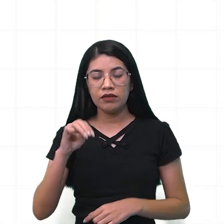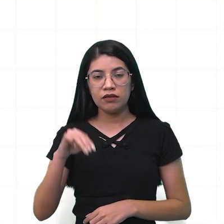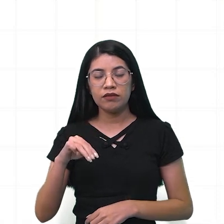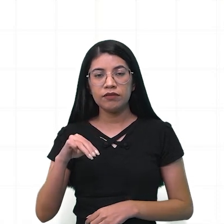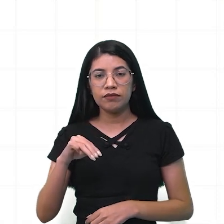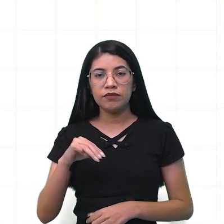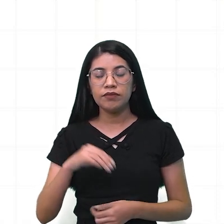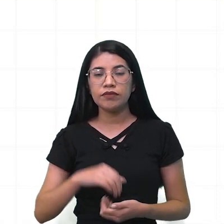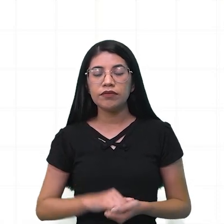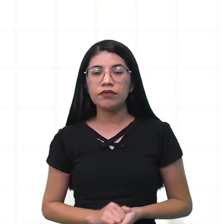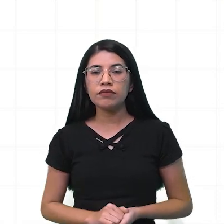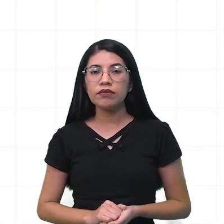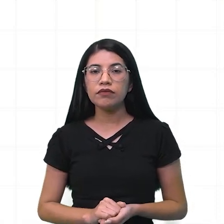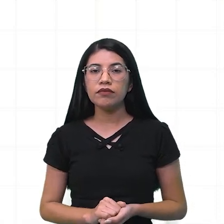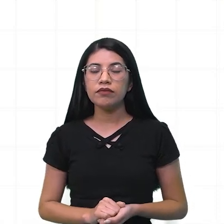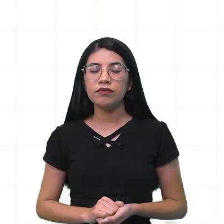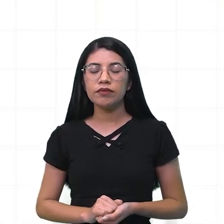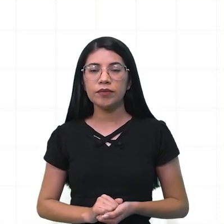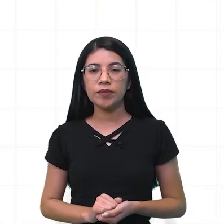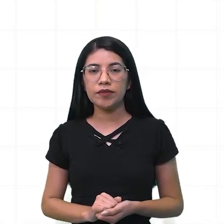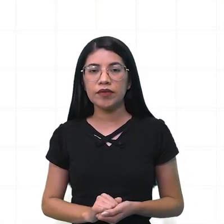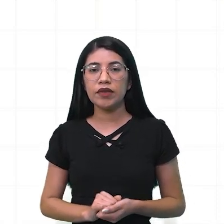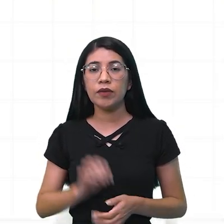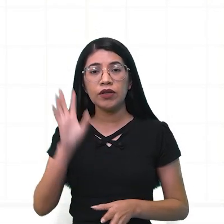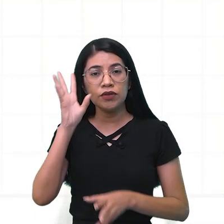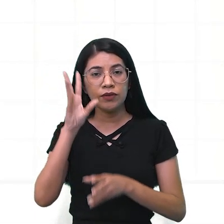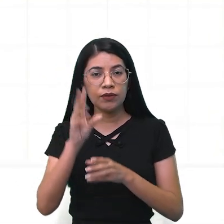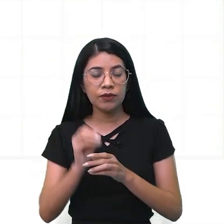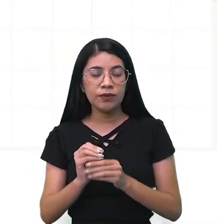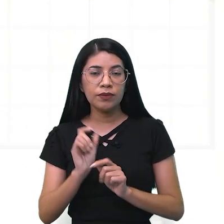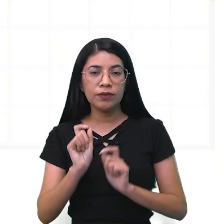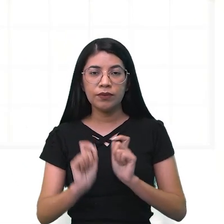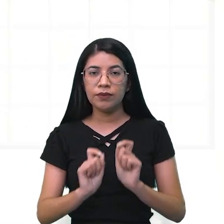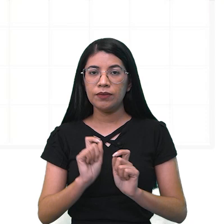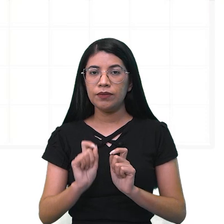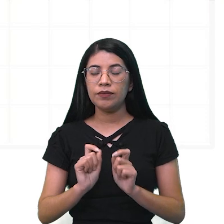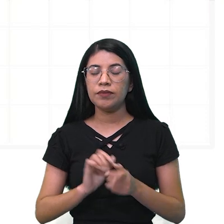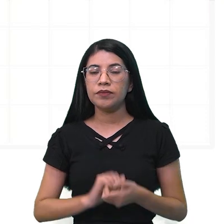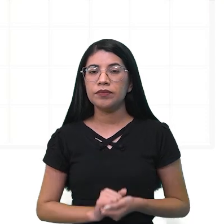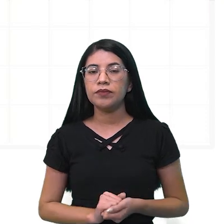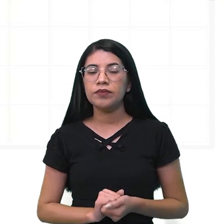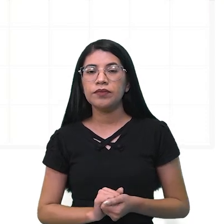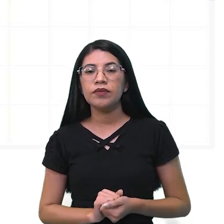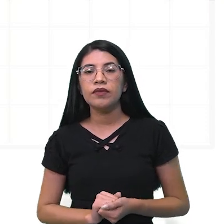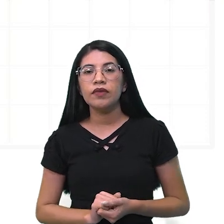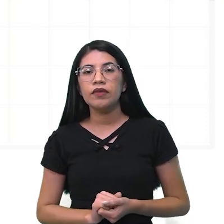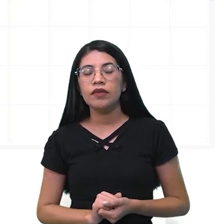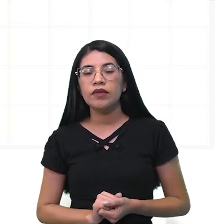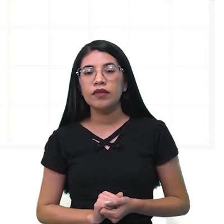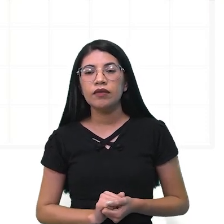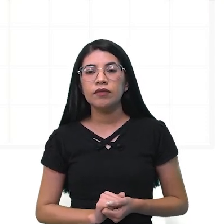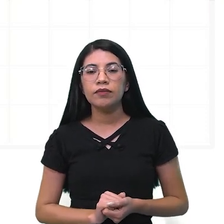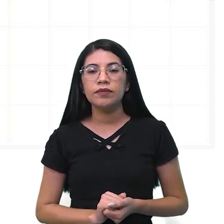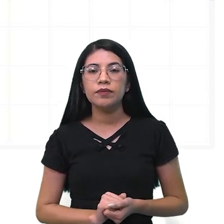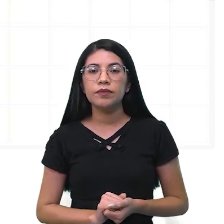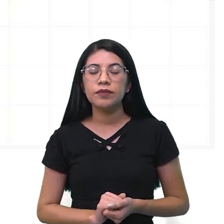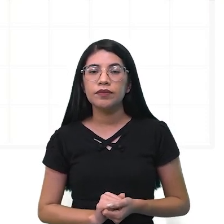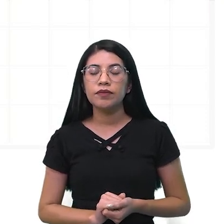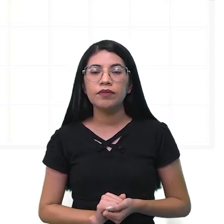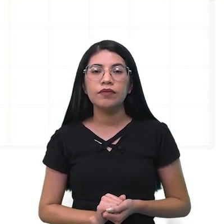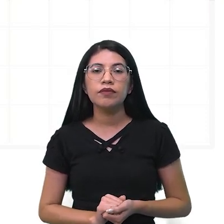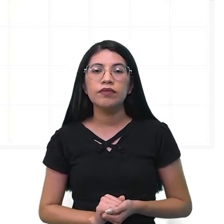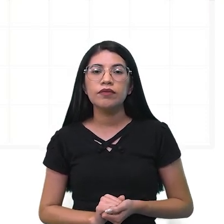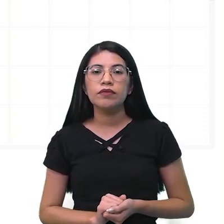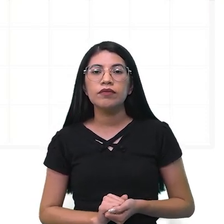a mais, o que nós concluímos com isso? Que esse lado